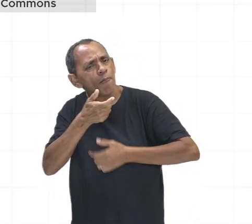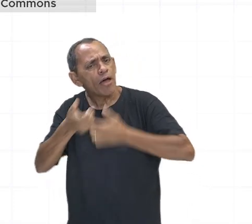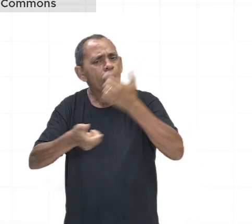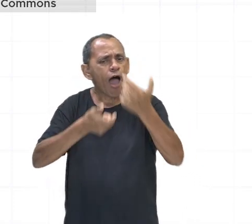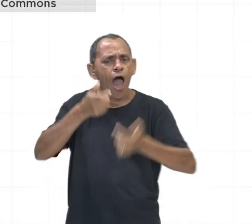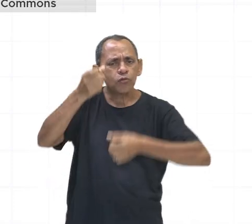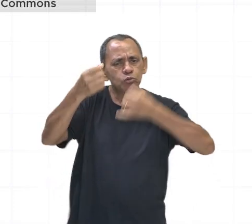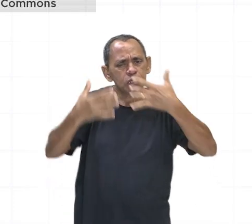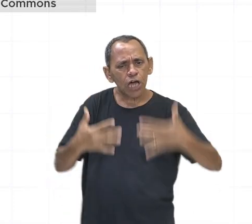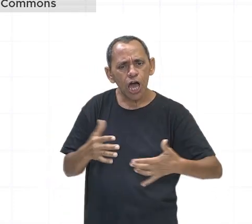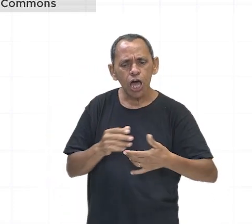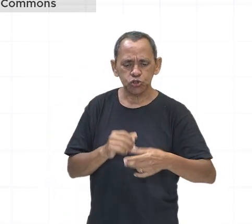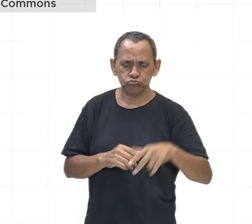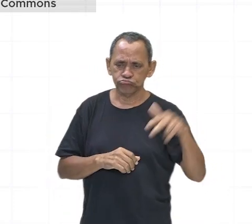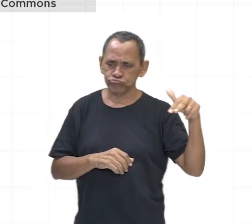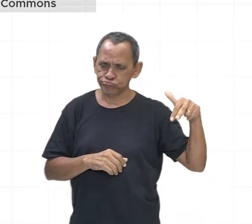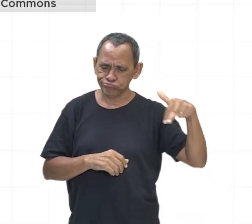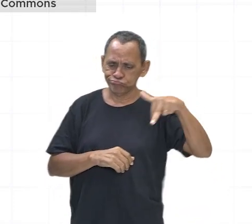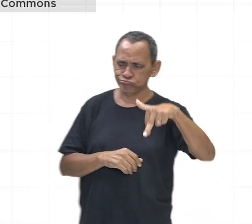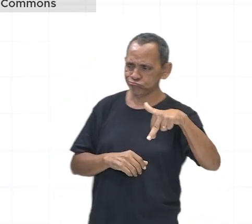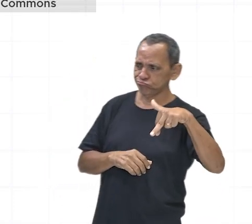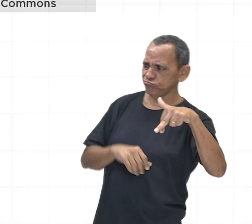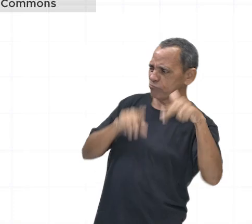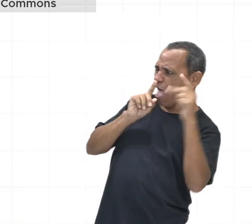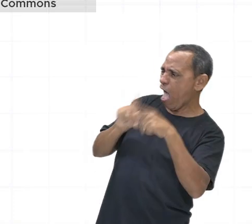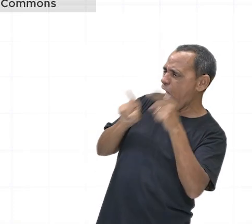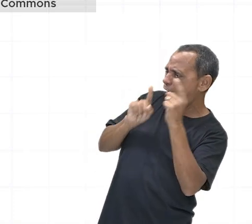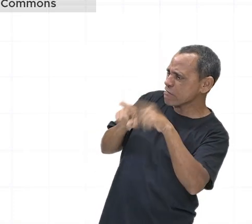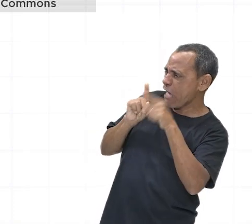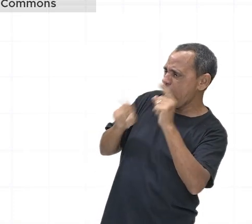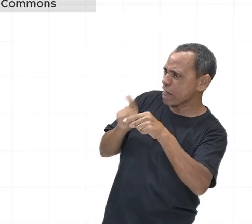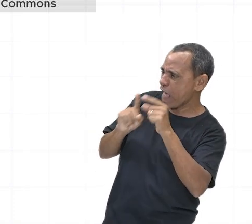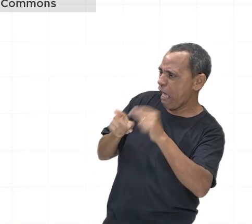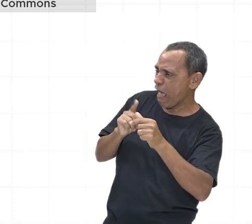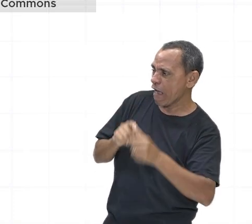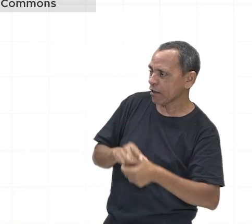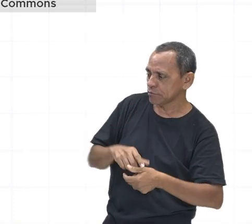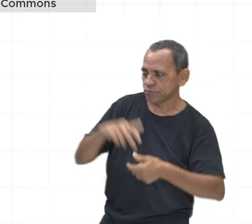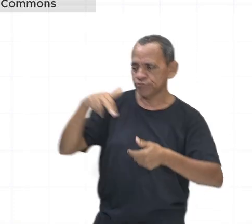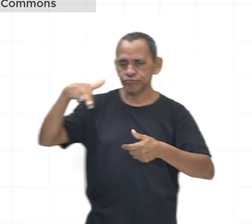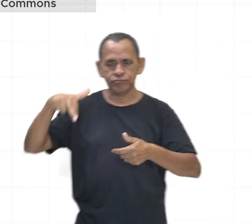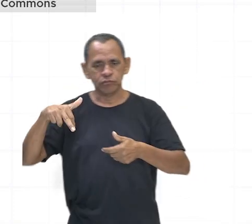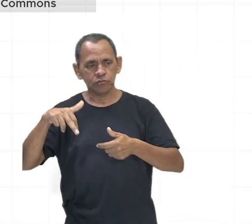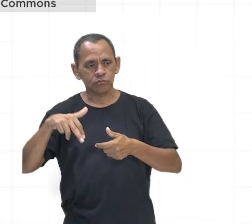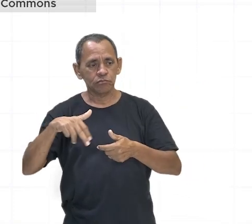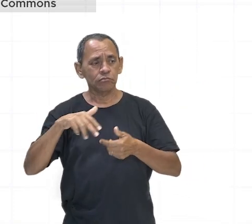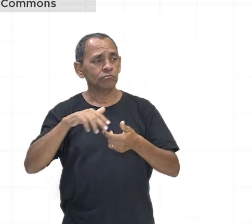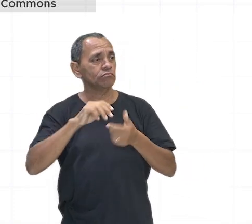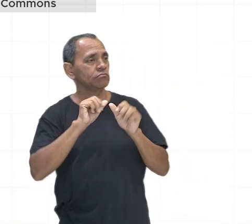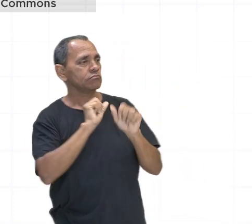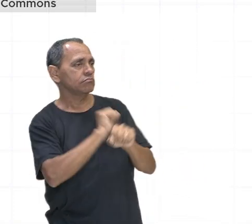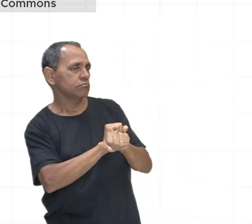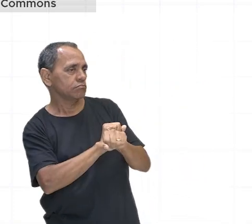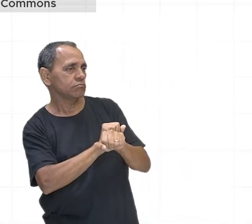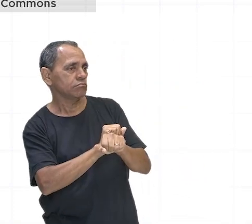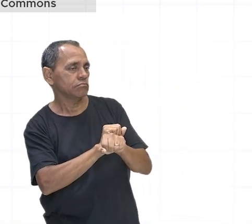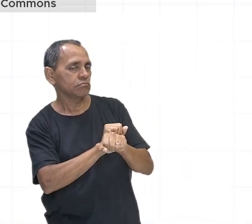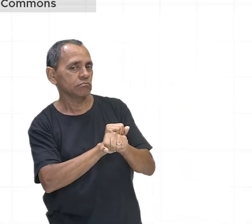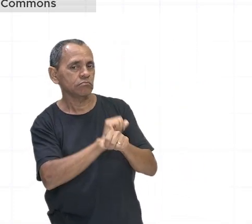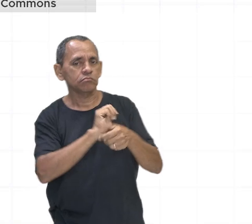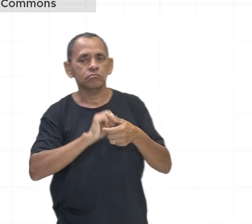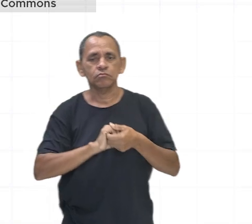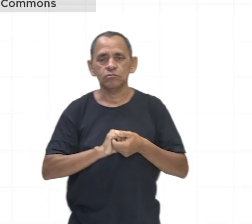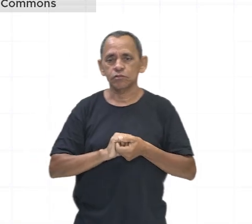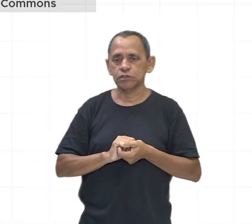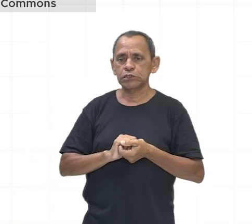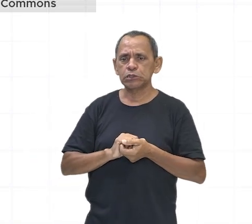xingou Buda de coisas horrorosas, e este também nada fez. Por uma hora inteira tudo